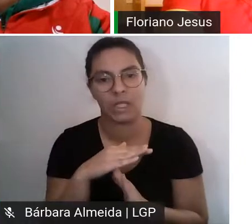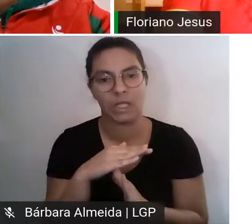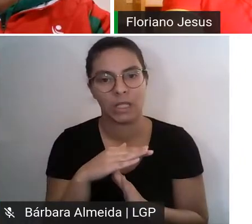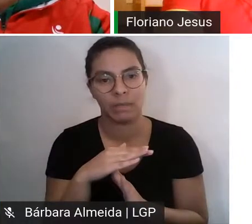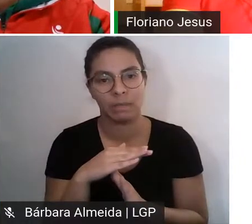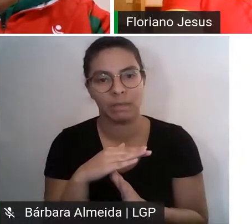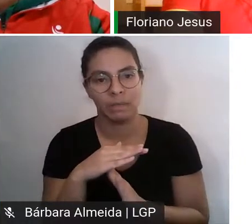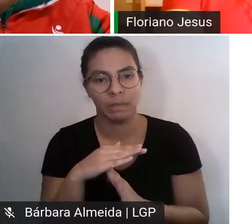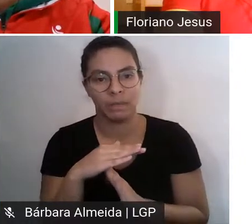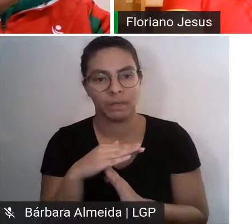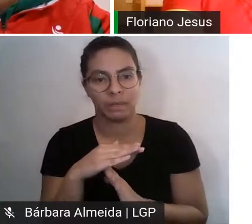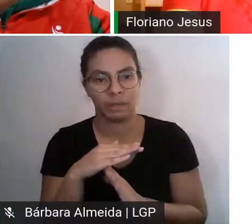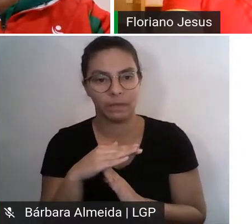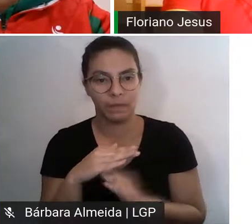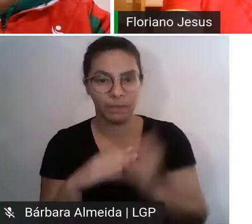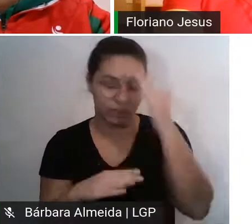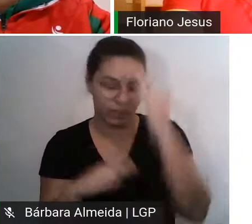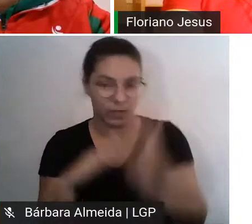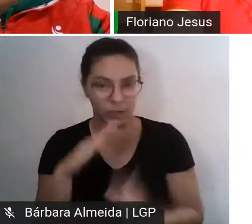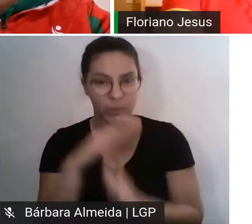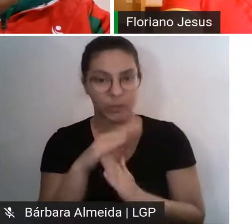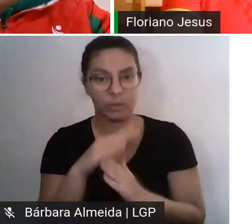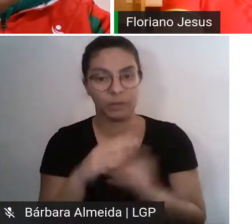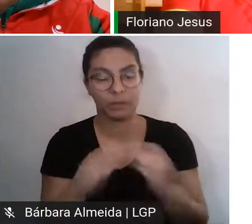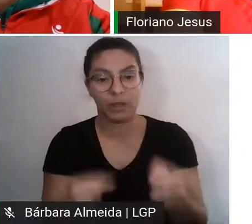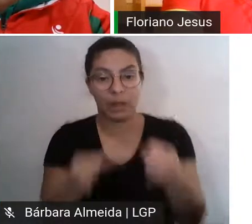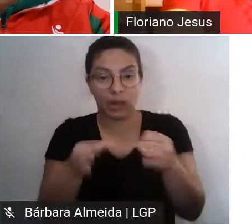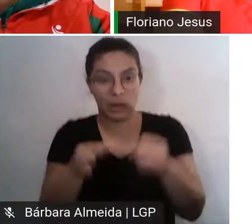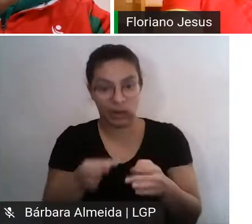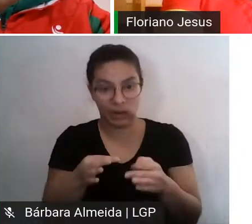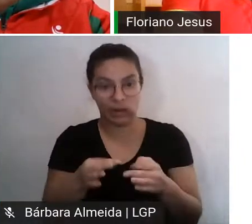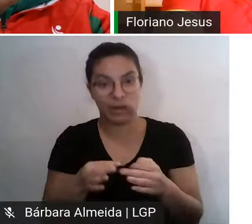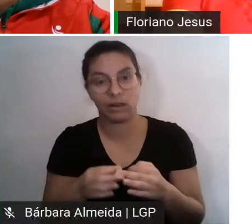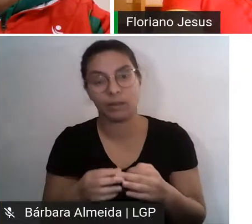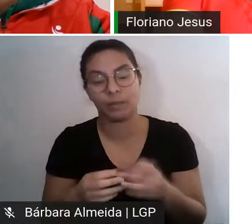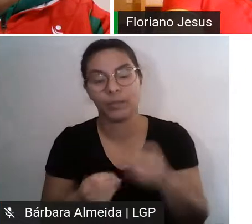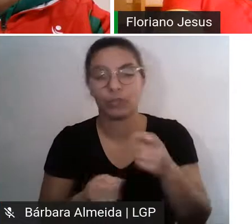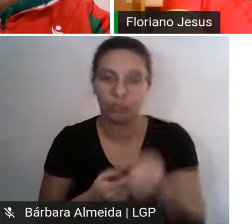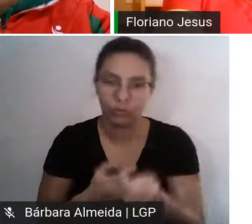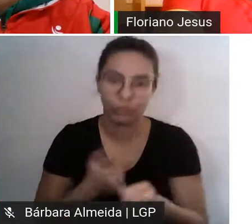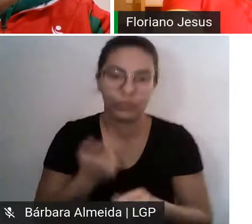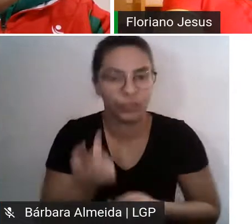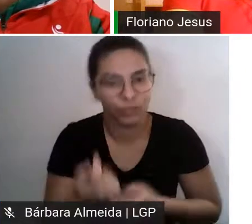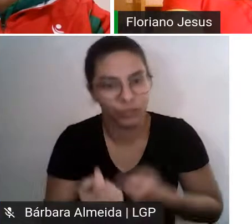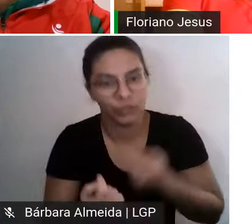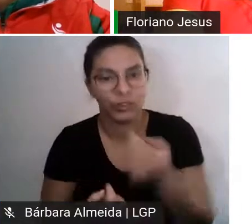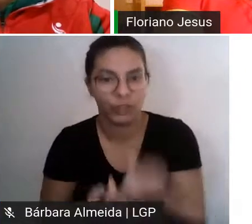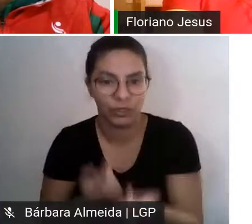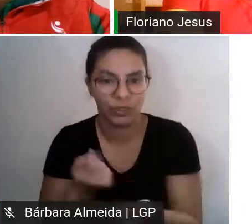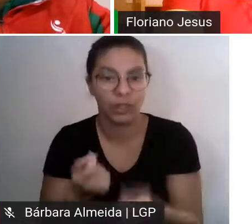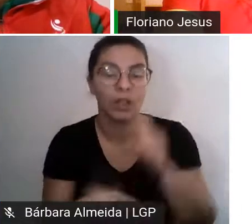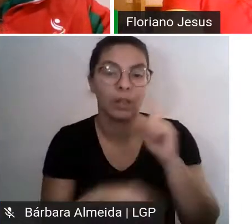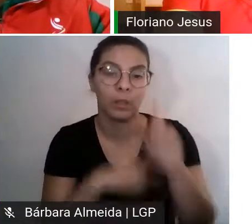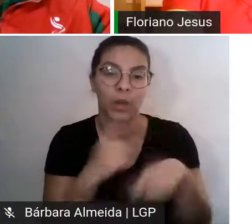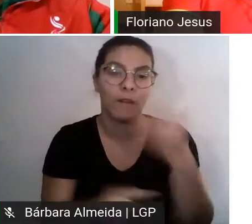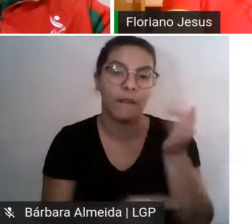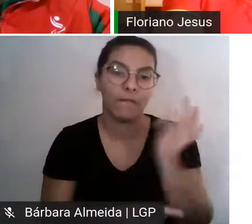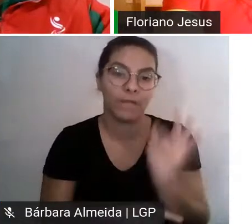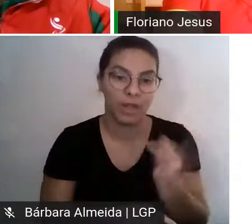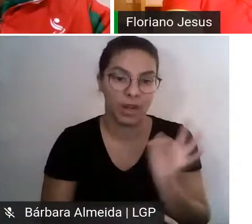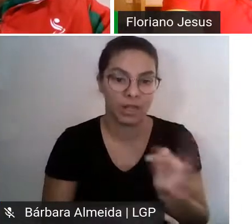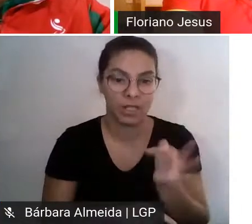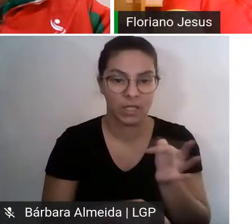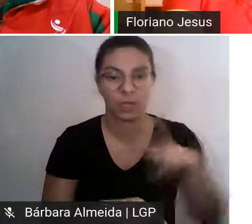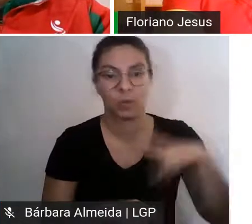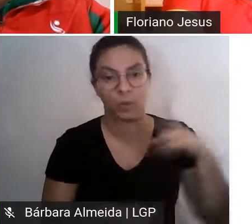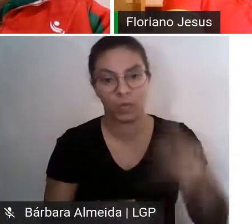pausa para começar a nova época, depois começámos aos poucos, depois, entretanto, a Federação Portuguesa de Canoagem